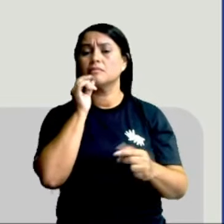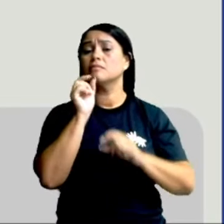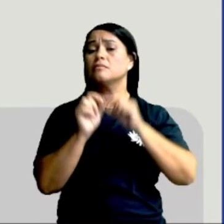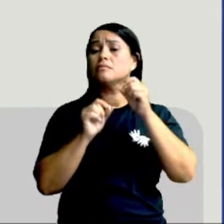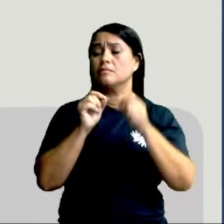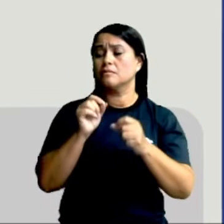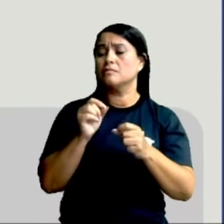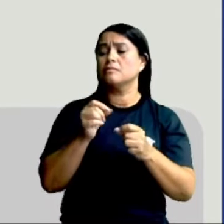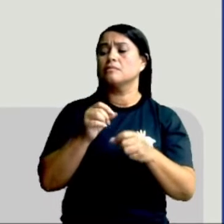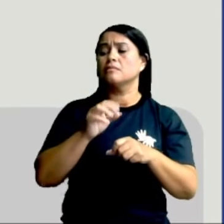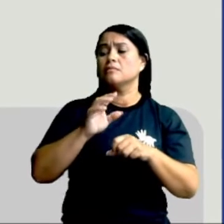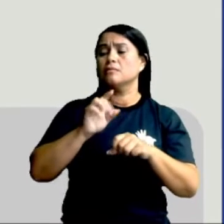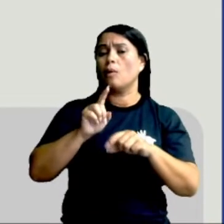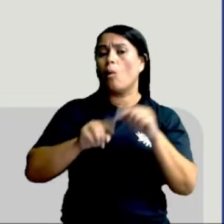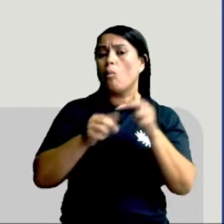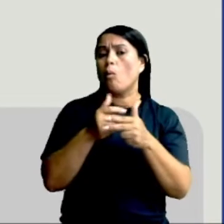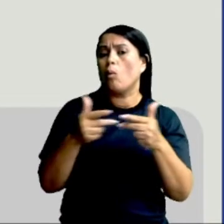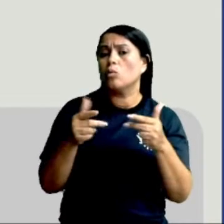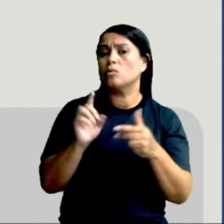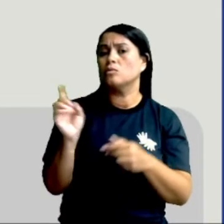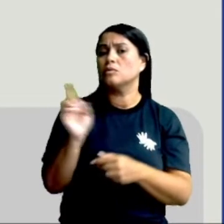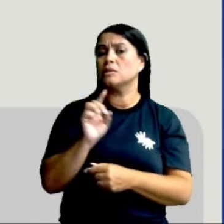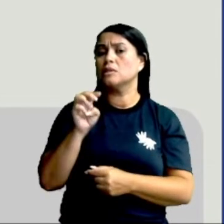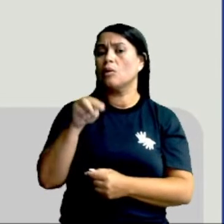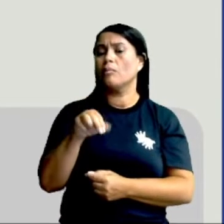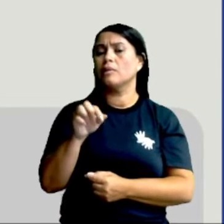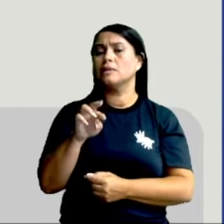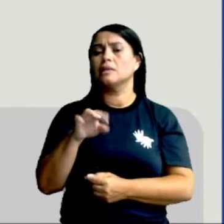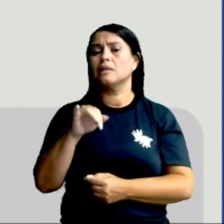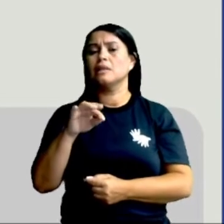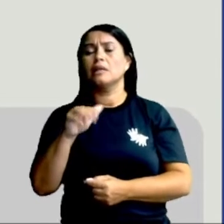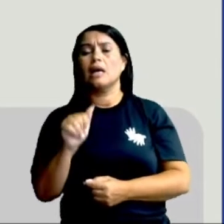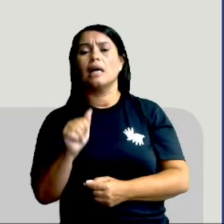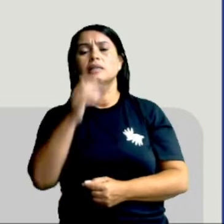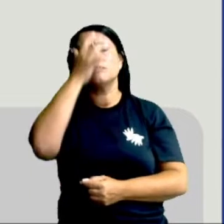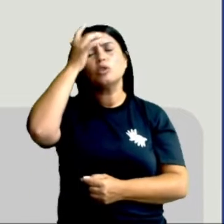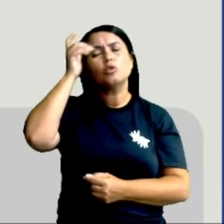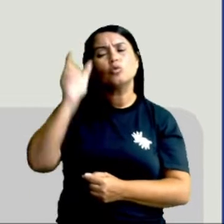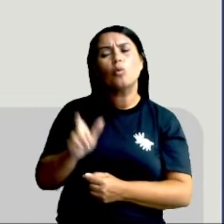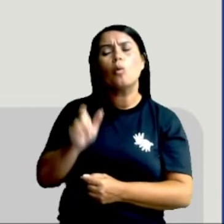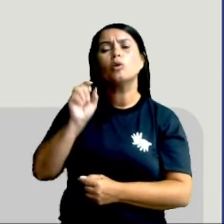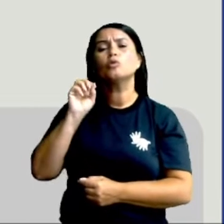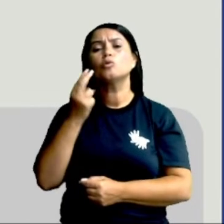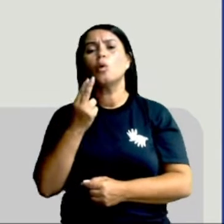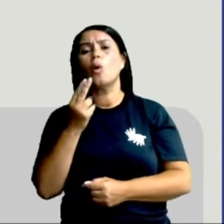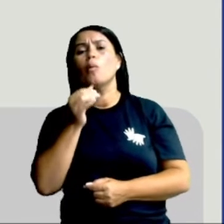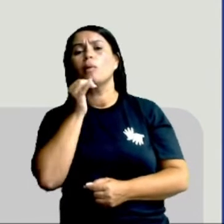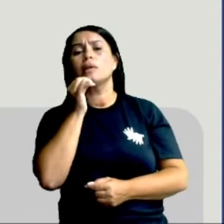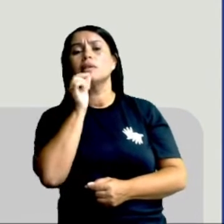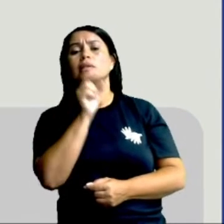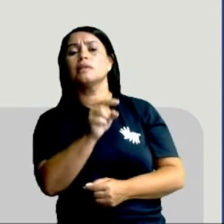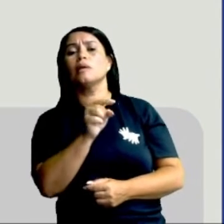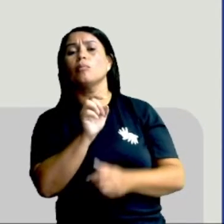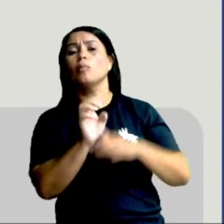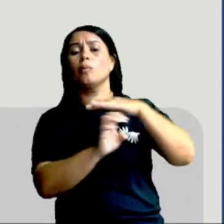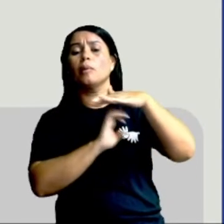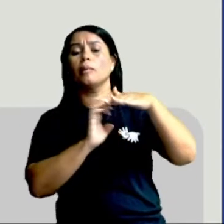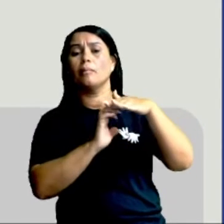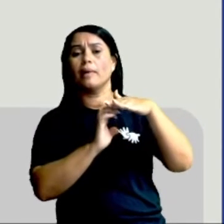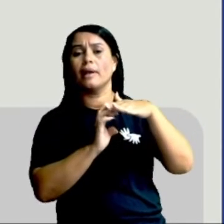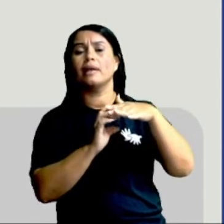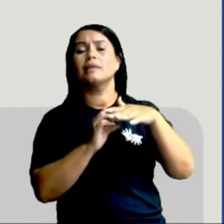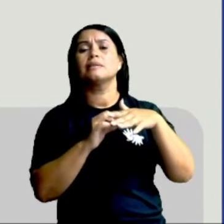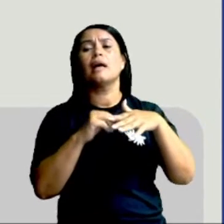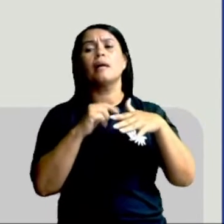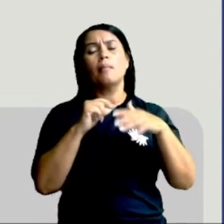Os serviços são produtos não materiais, em que as pessoas ou as empresas prestam a terceiros para